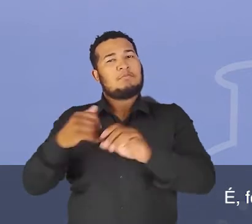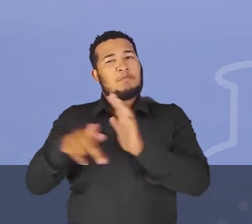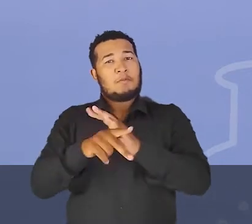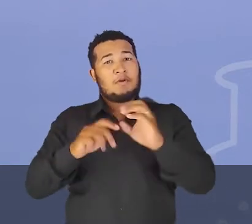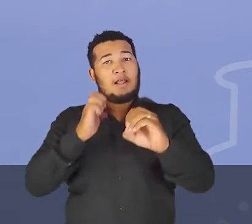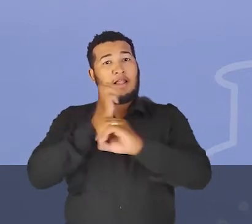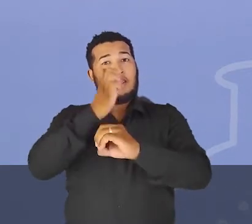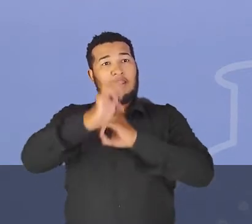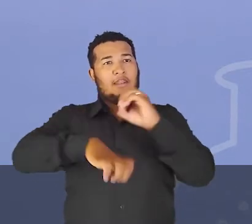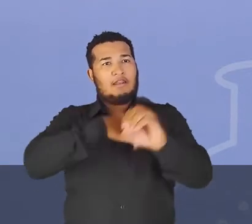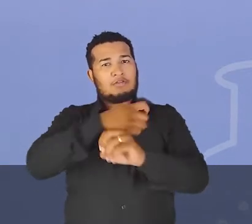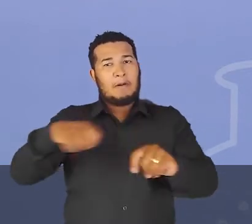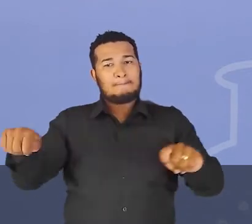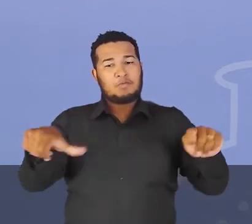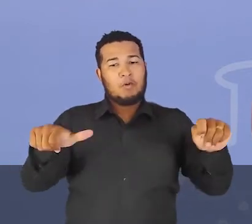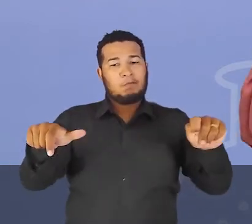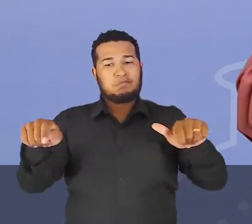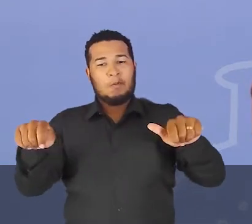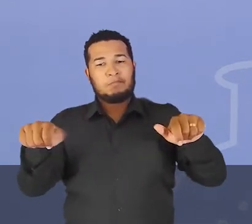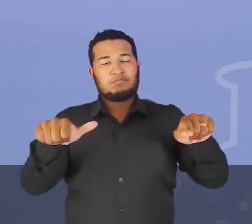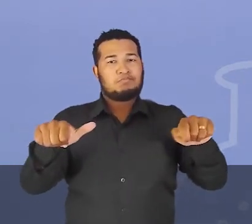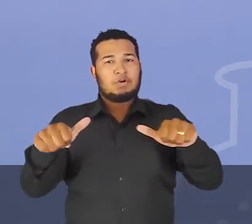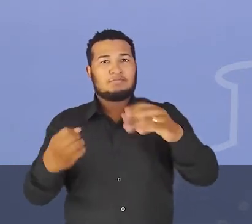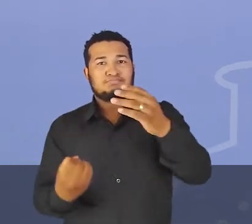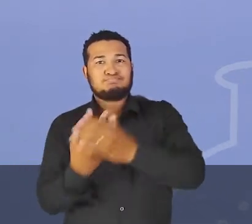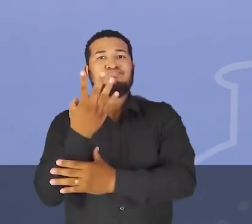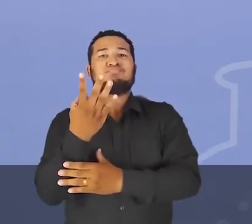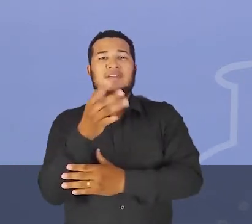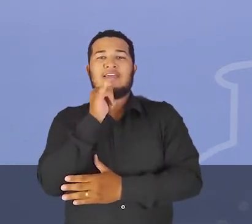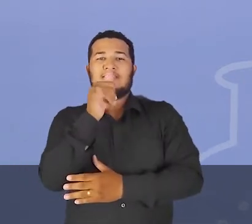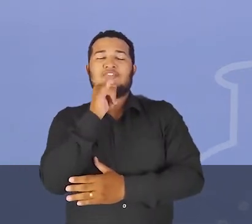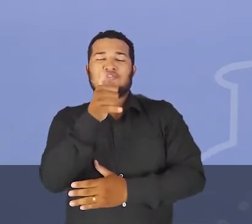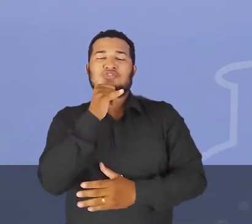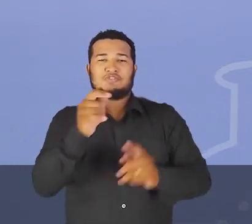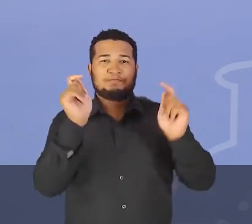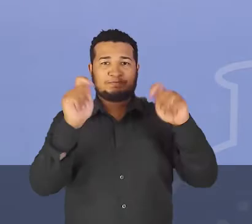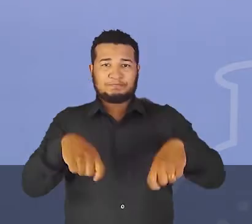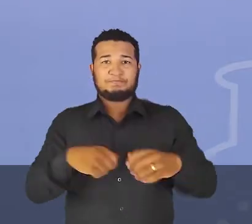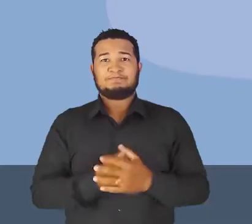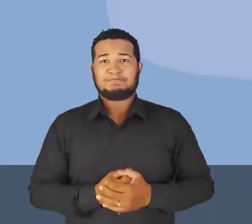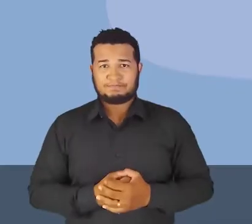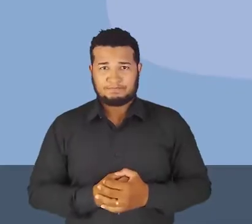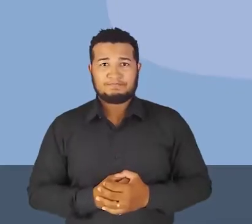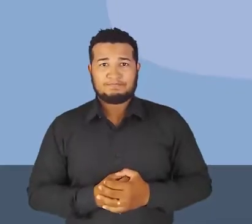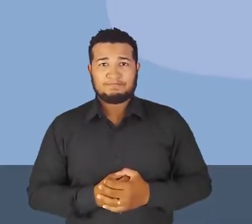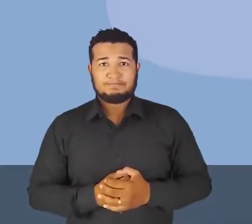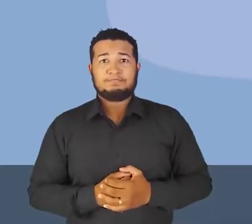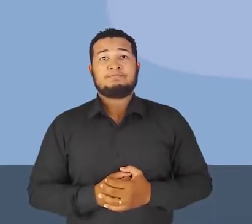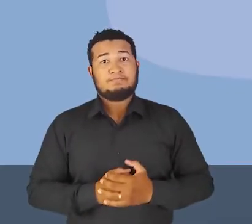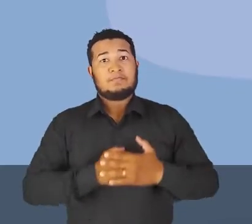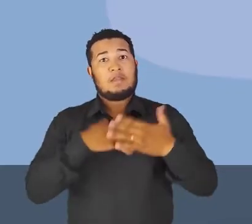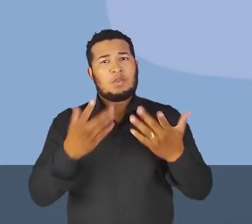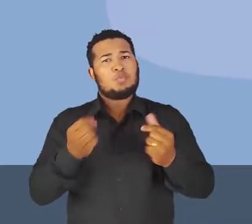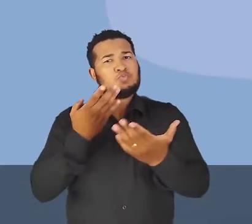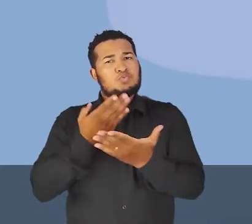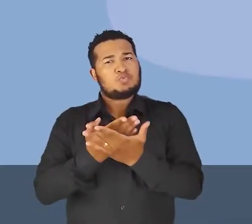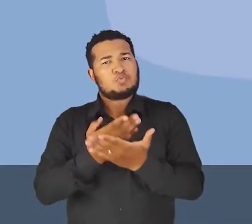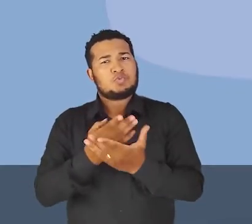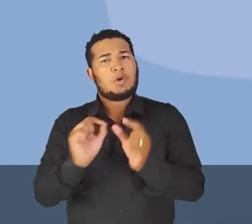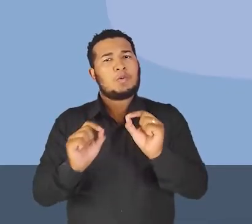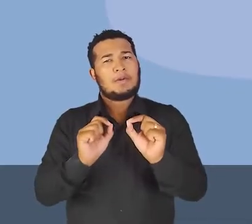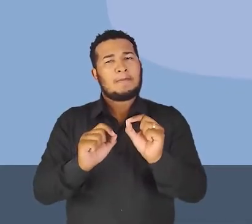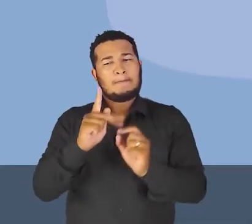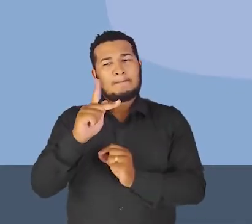elétrons que ocorre através dos metais para produzir a energia elétrica. Volta no slide. Então, a gente vai estudar a